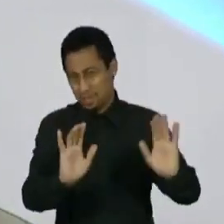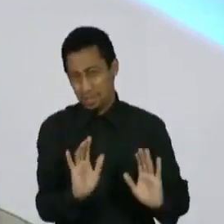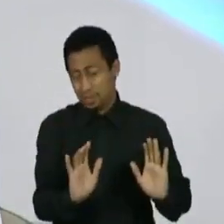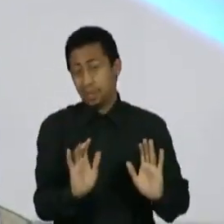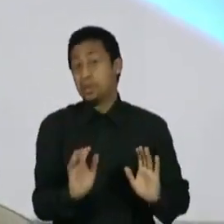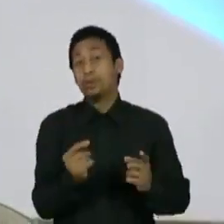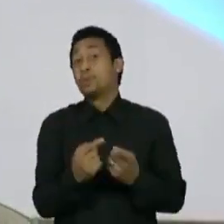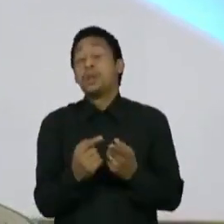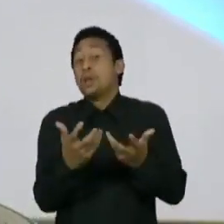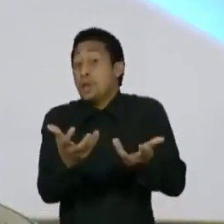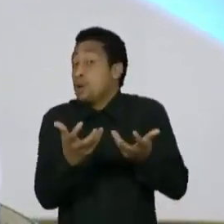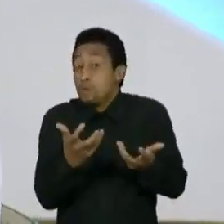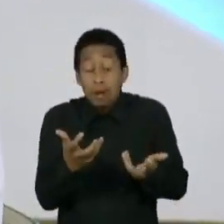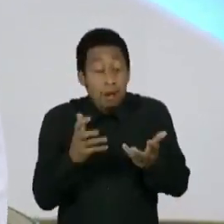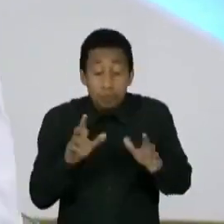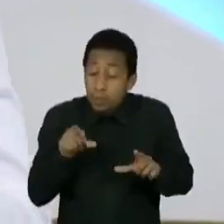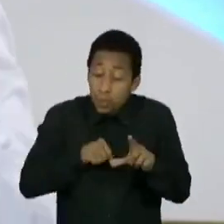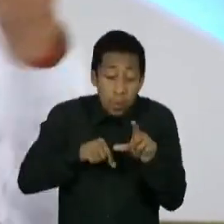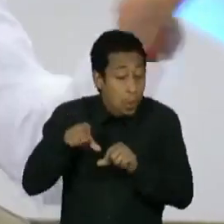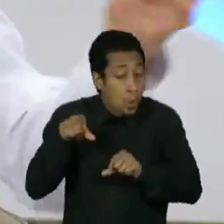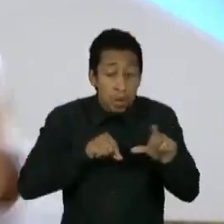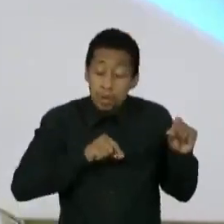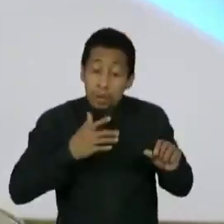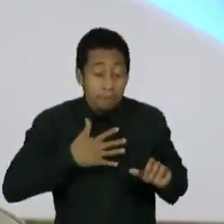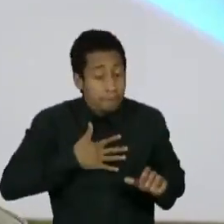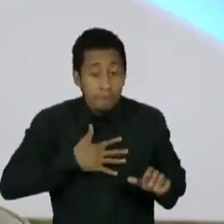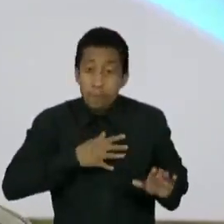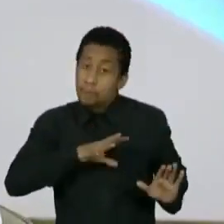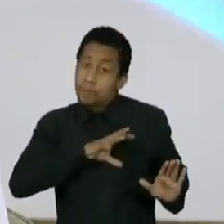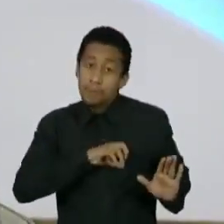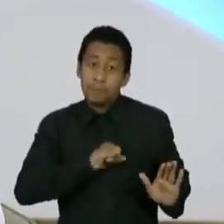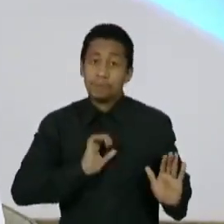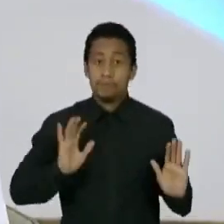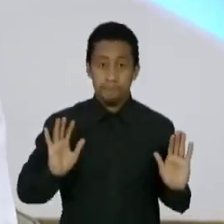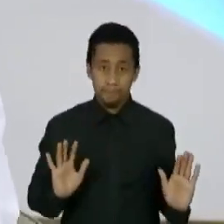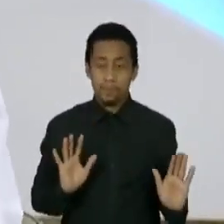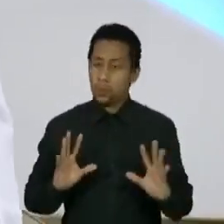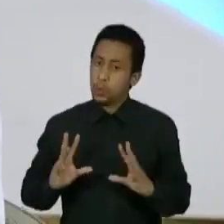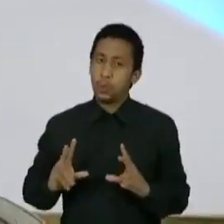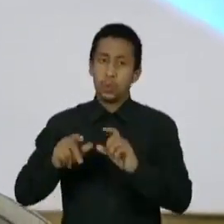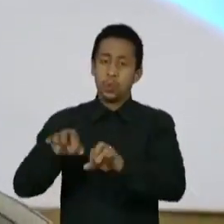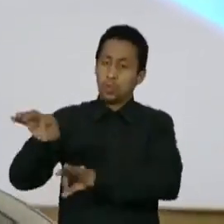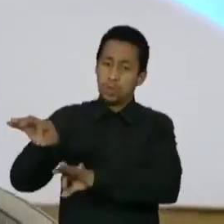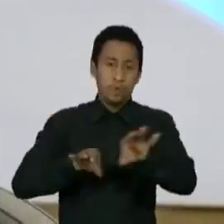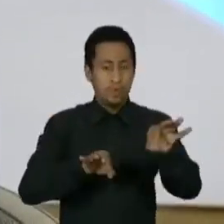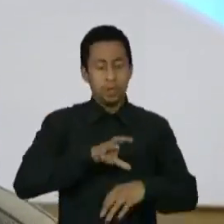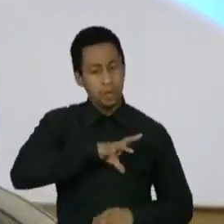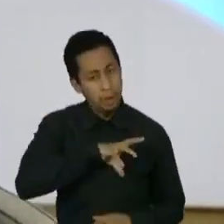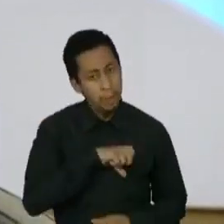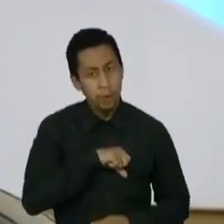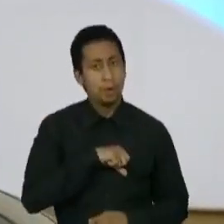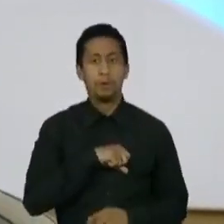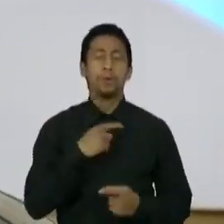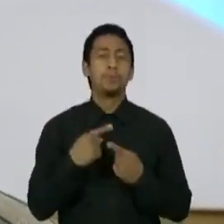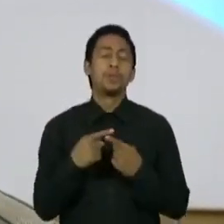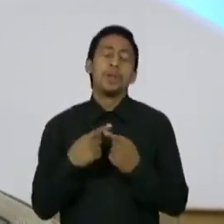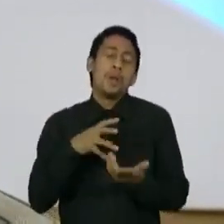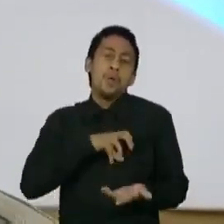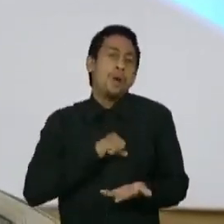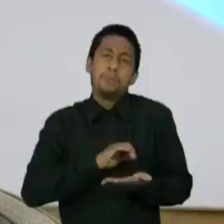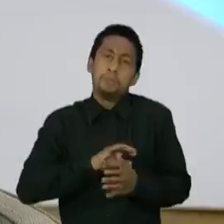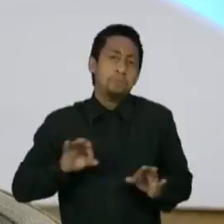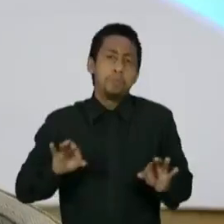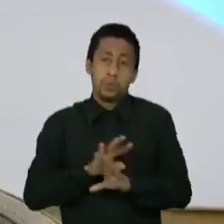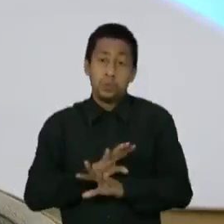só quero fazer as coisas que que eu posso fazer por amor tudo que eu faço eu faço porque eu amo o que eu tô fazendo então